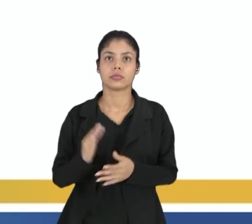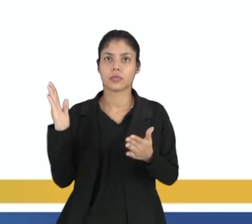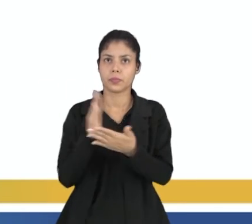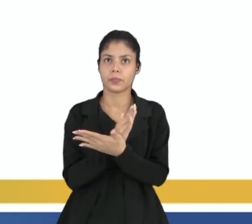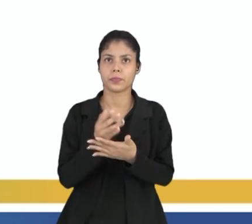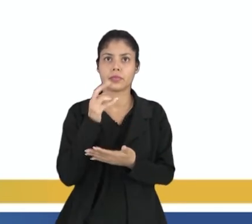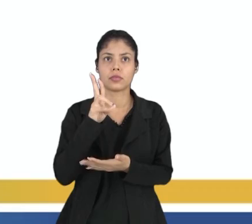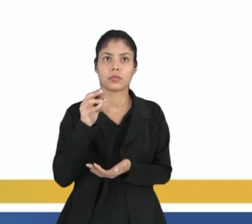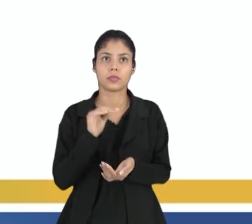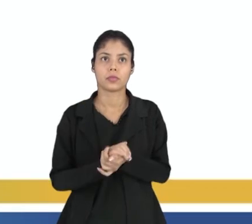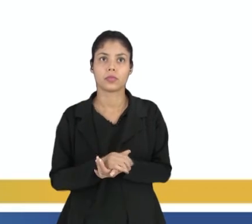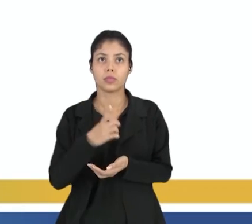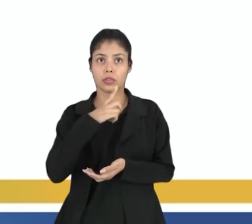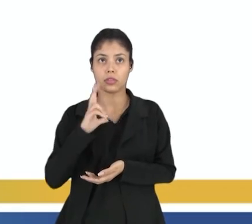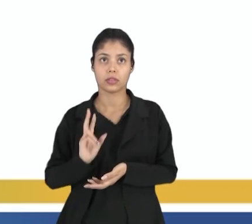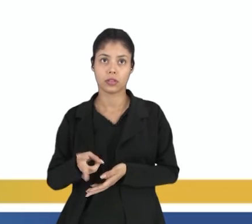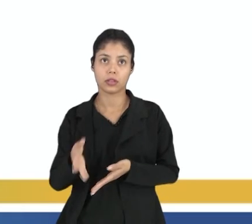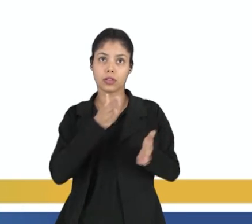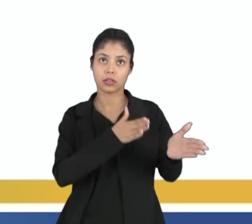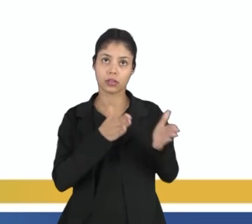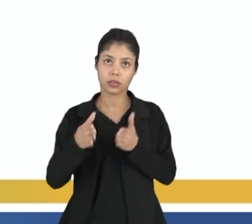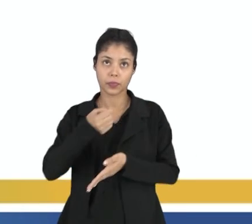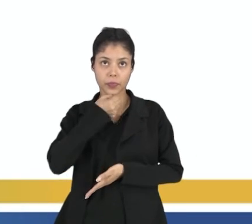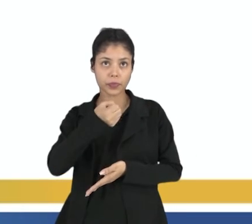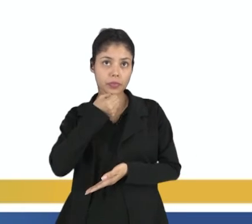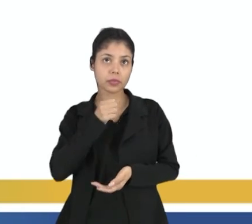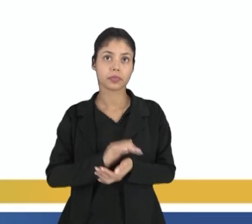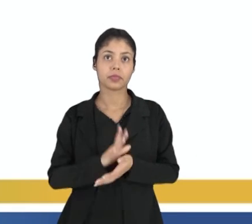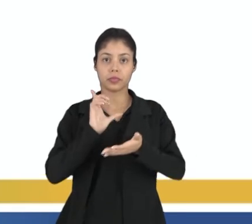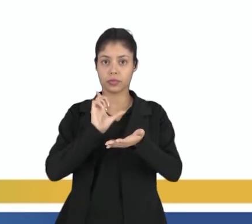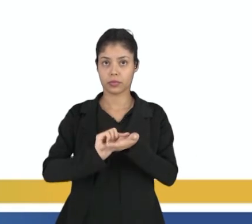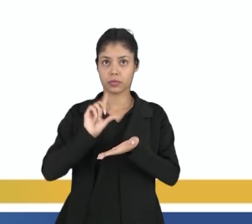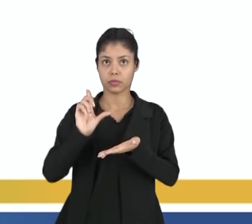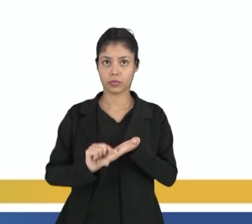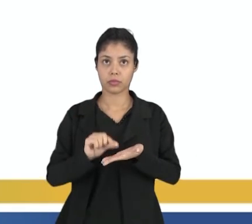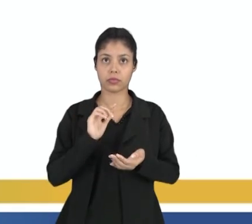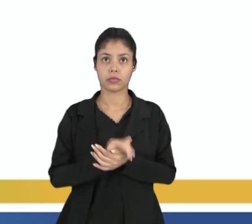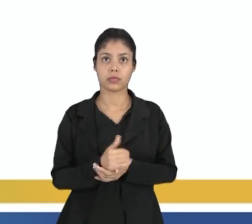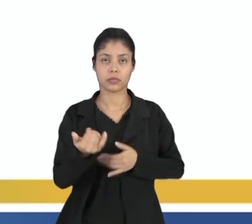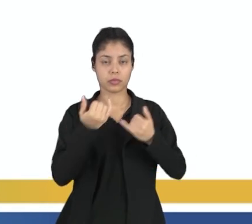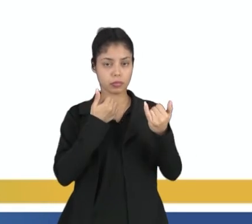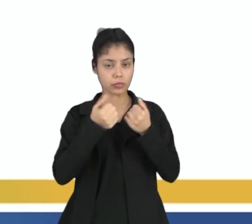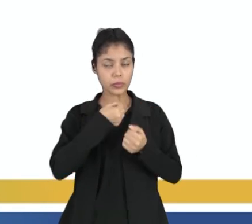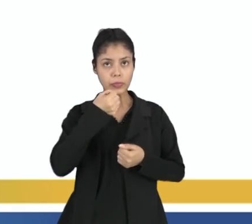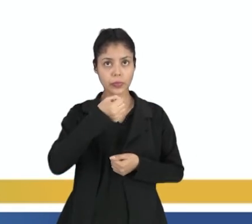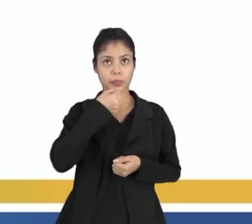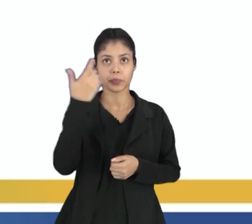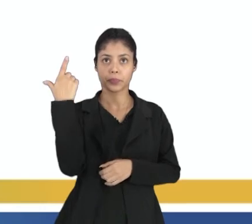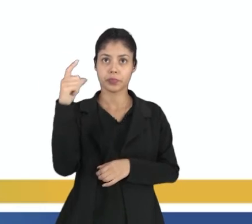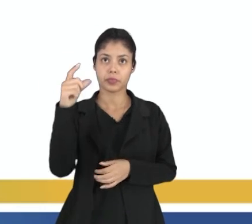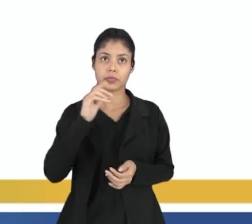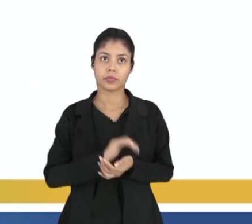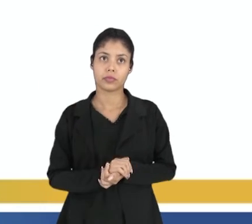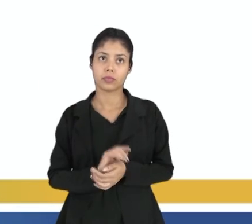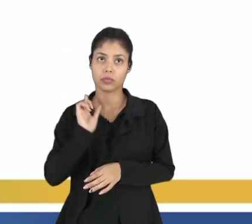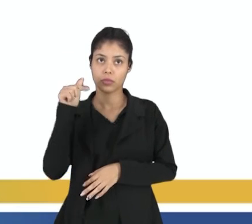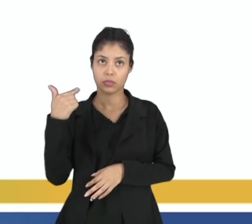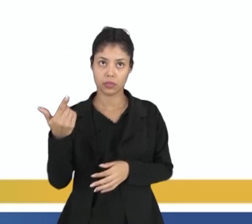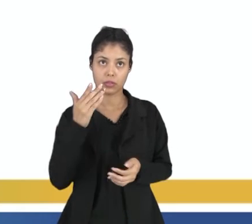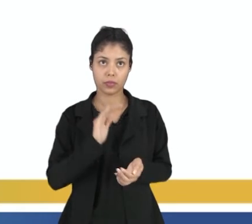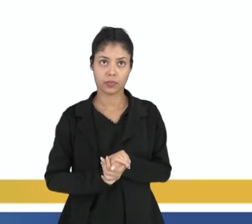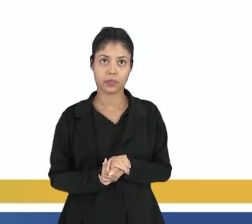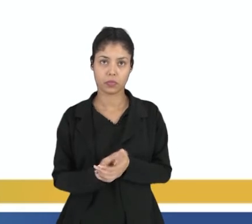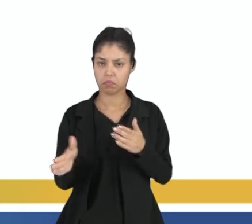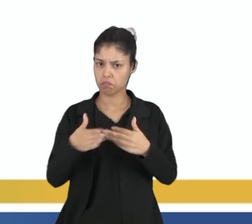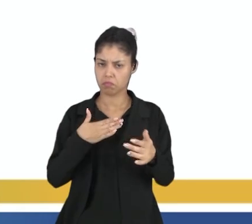Alguns infográficos constituem partes de reportagens ou artigos de divulgação científica. Outros